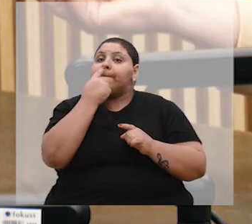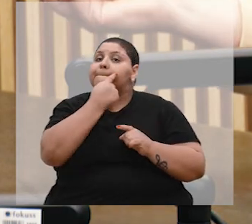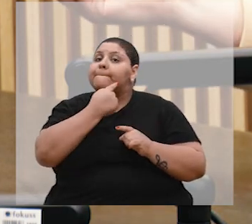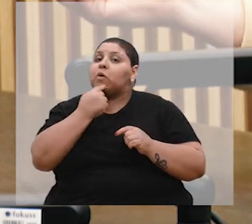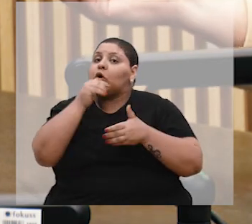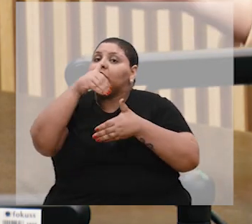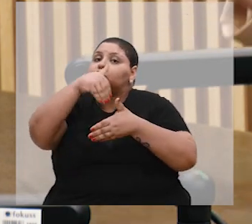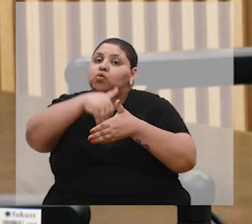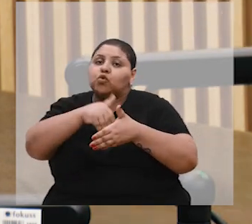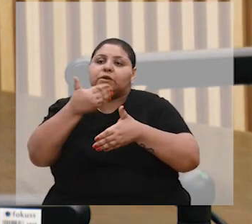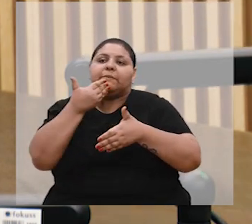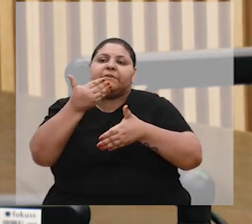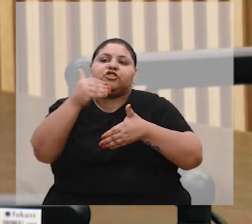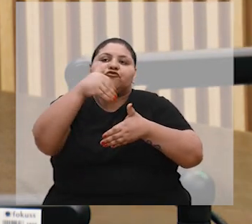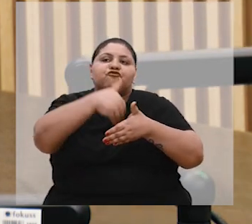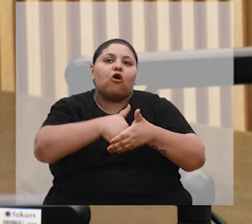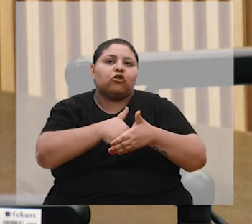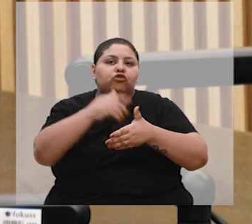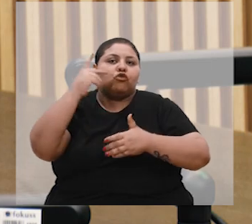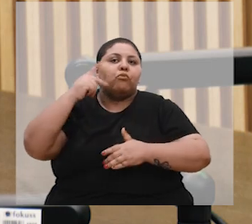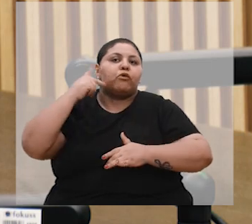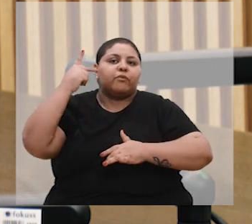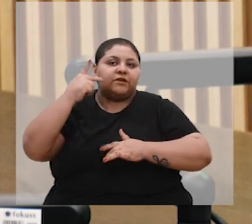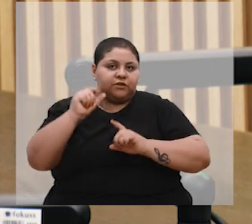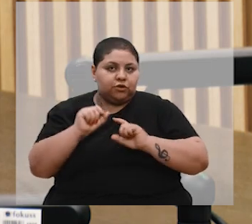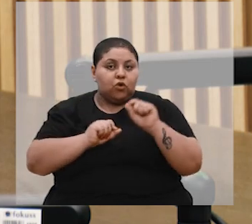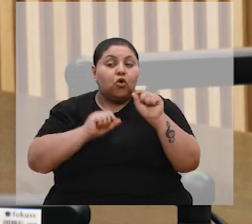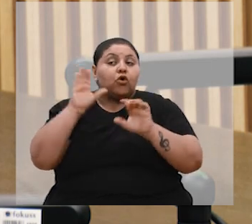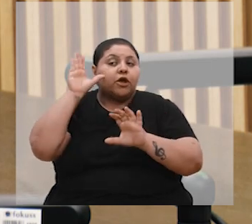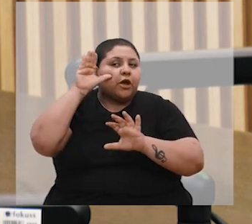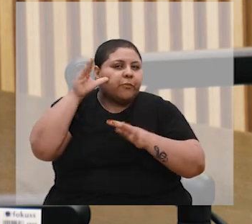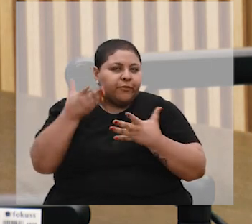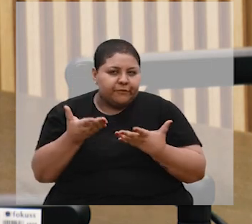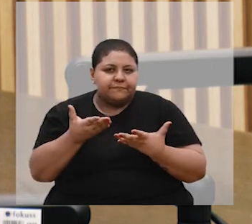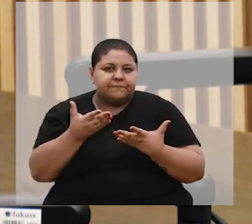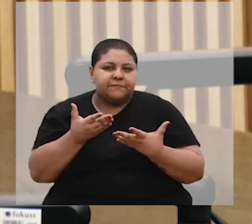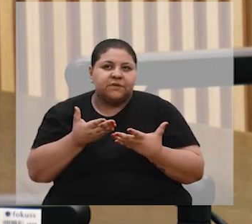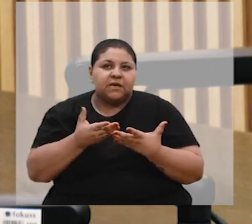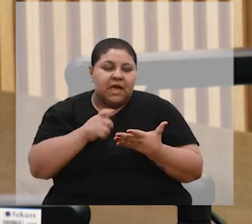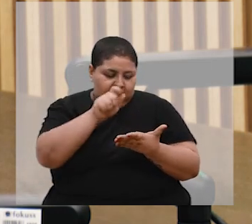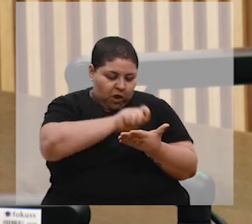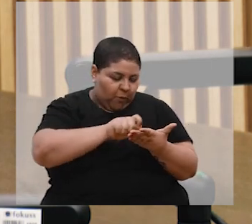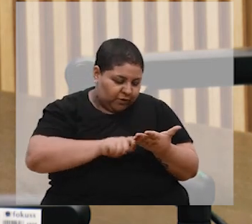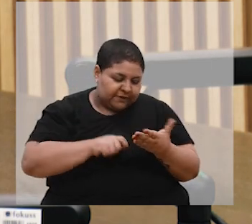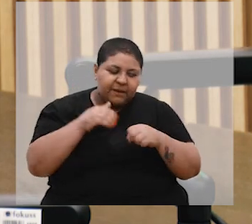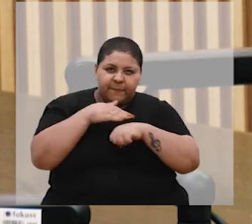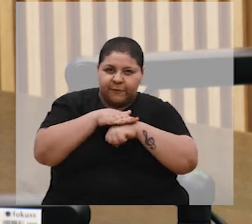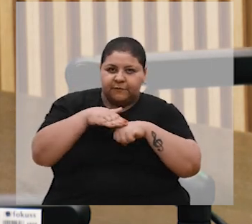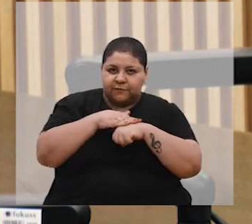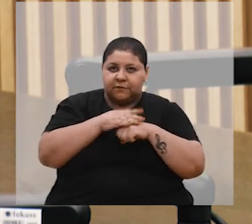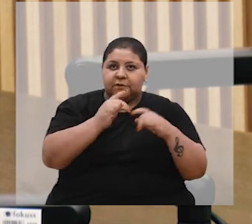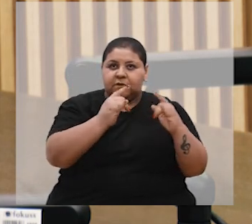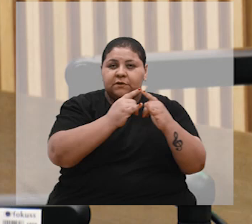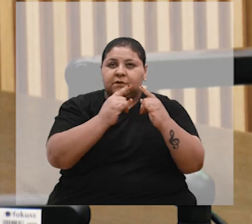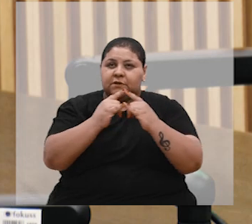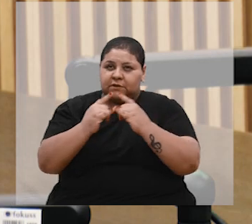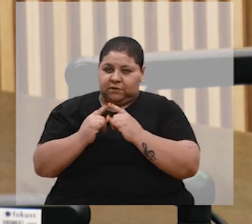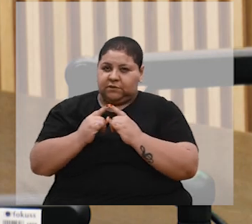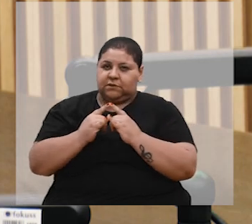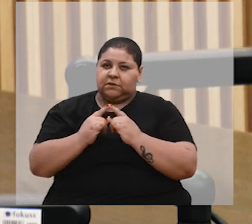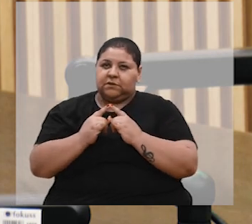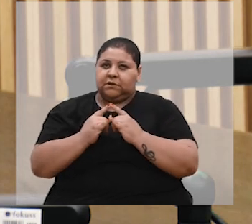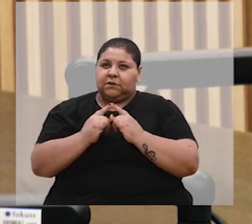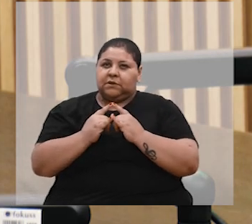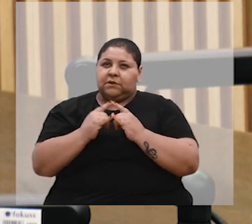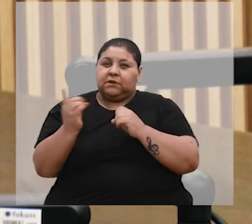ou pedir voto, né? E aí, o que a gente pode observar? Eu até anotei aqui para a gente conversar sobre o Instituto Data Senado, que trouxe